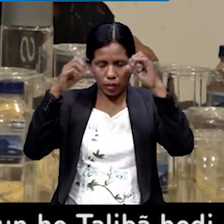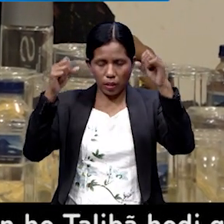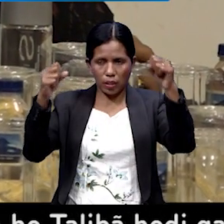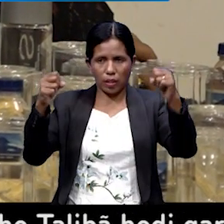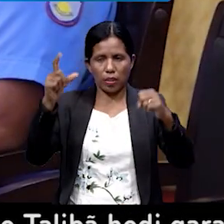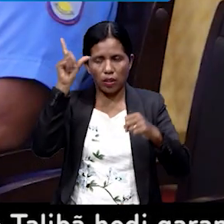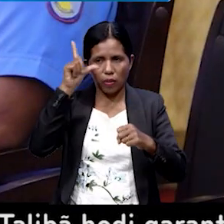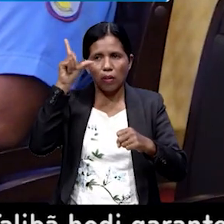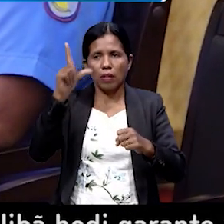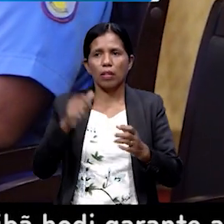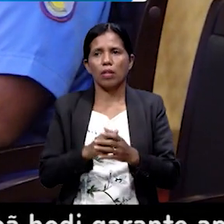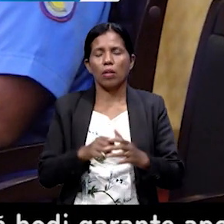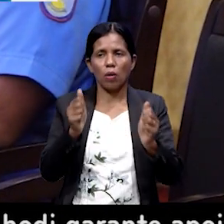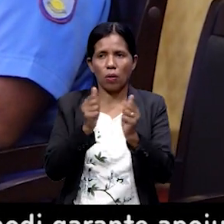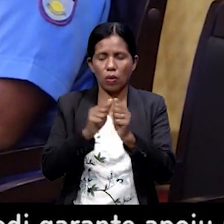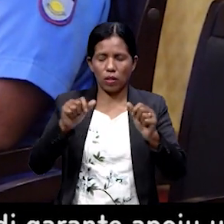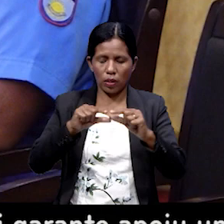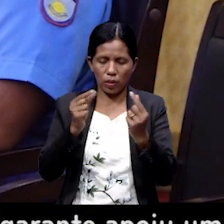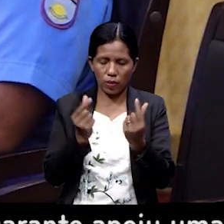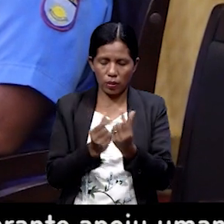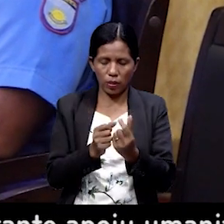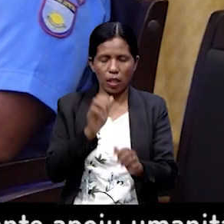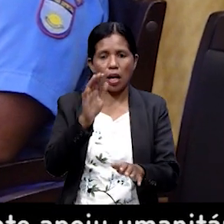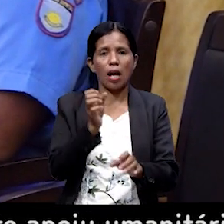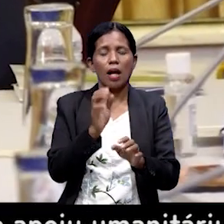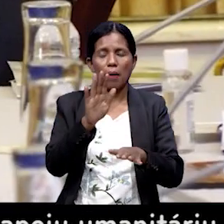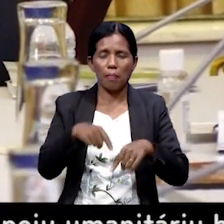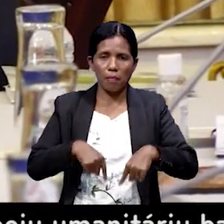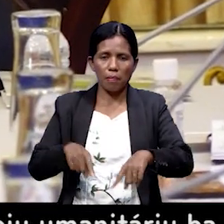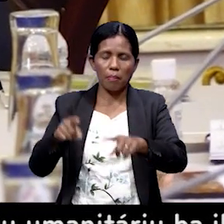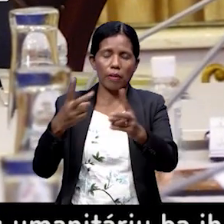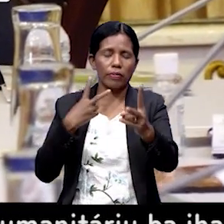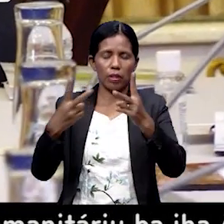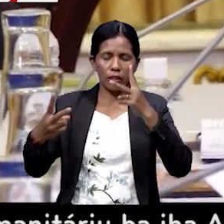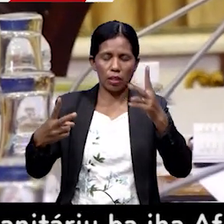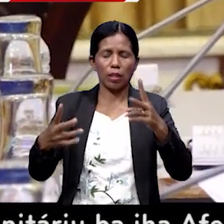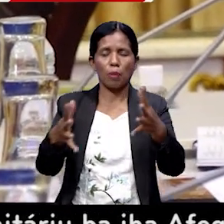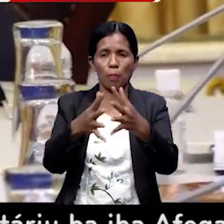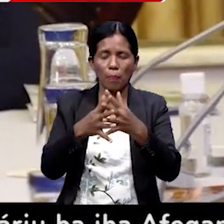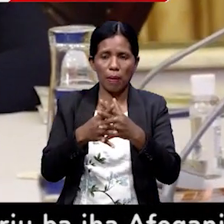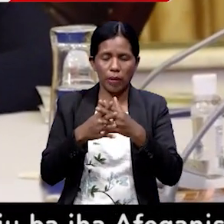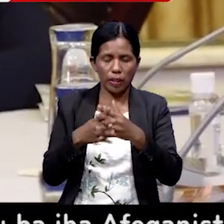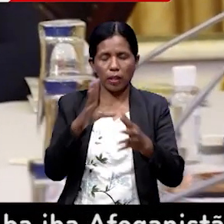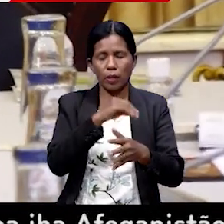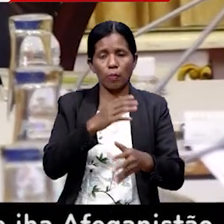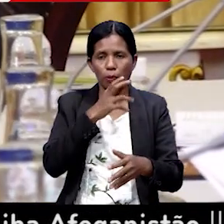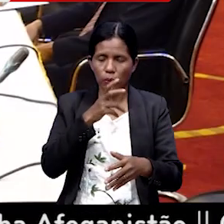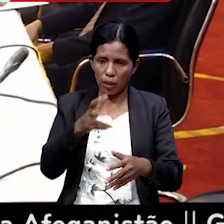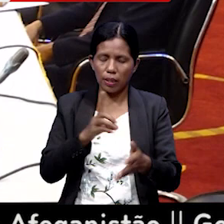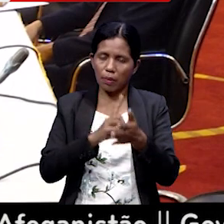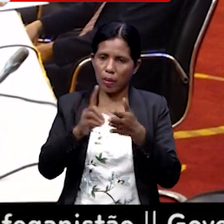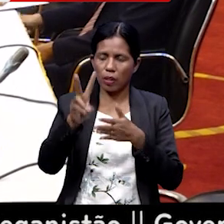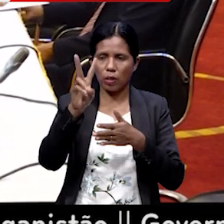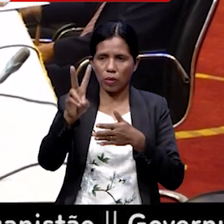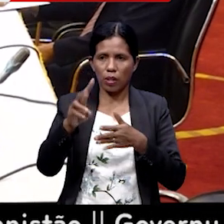Francisco Guterres Luolo ho equipa, si halau viagem ba Portugal ho Estados Unidos América durante semana rua, atu